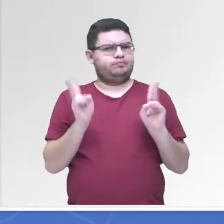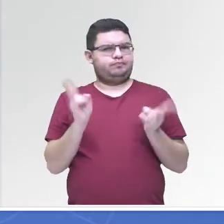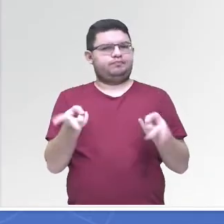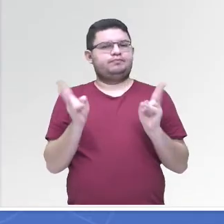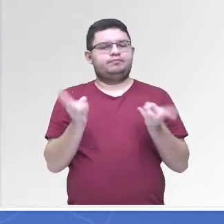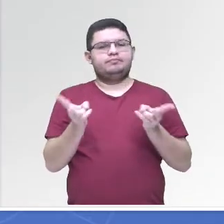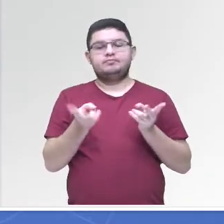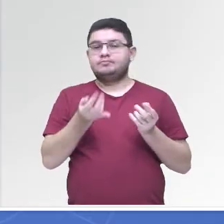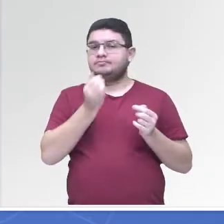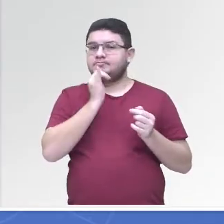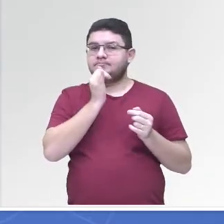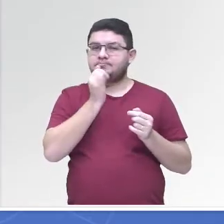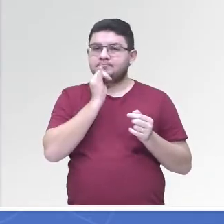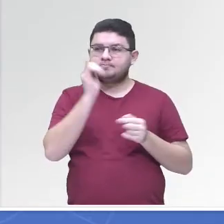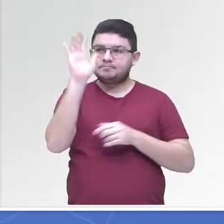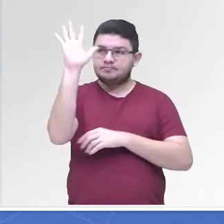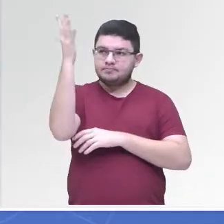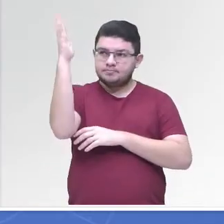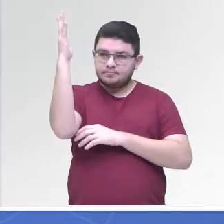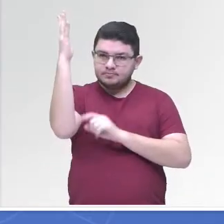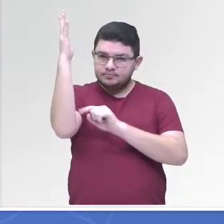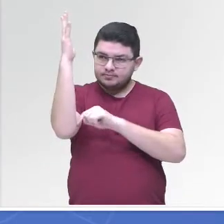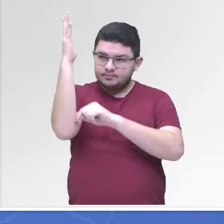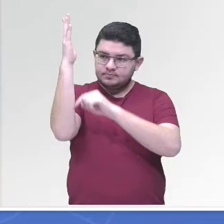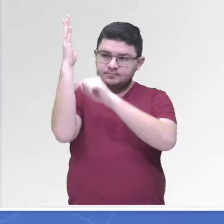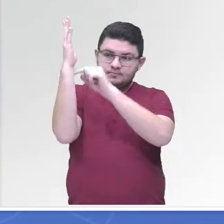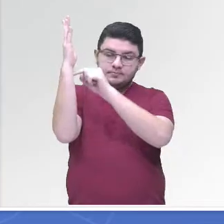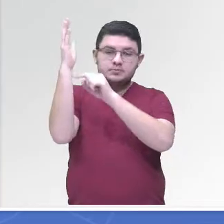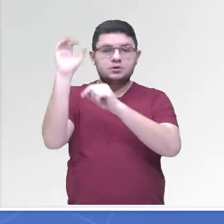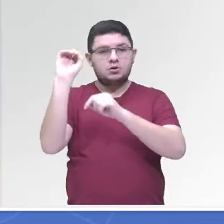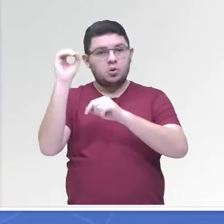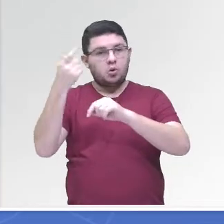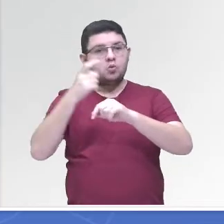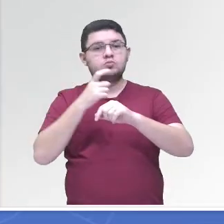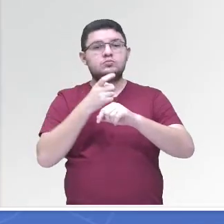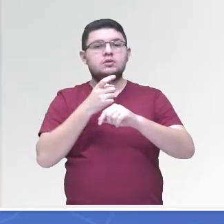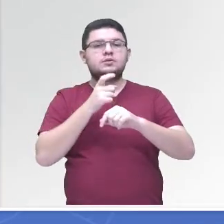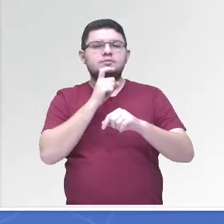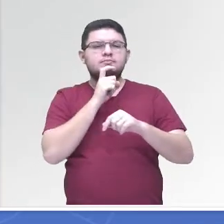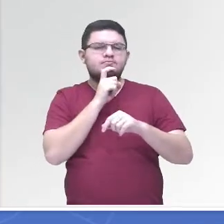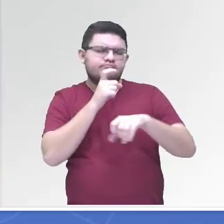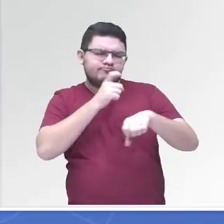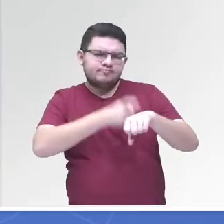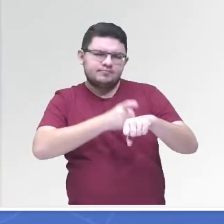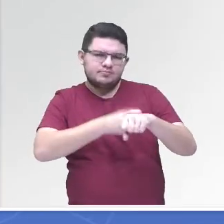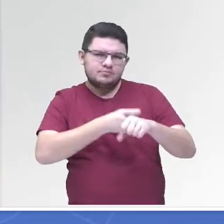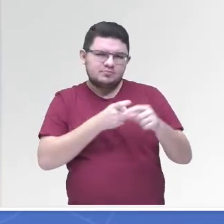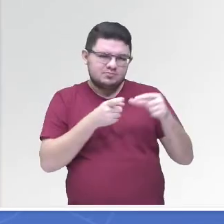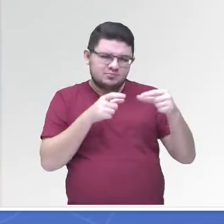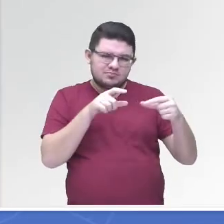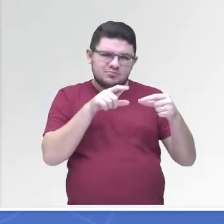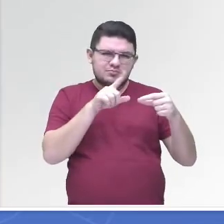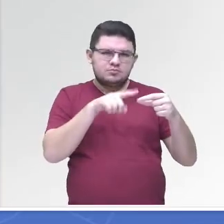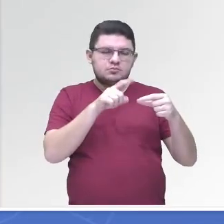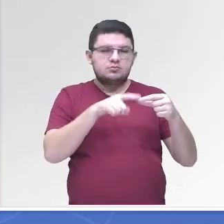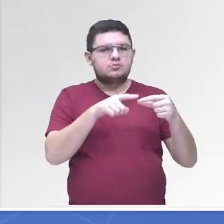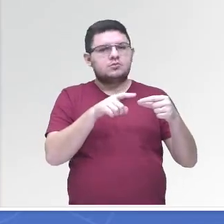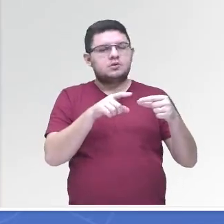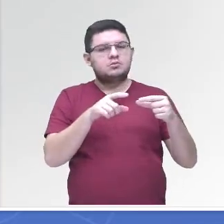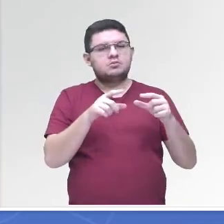Por exemplo, o tronco de uma árvore ou o gelo. Então, no caso do volume, né, eu poderia